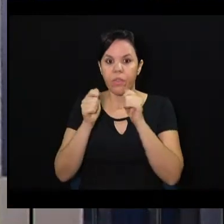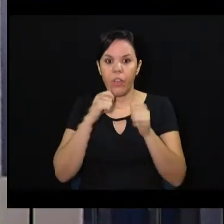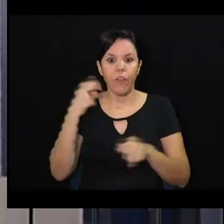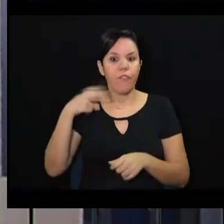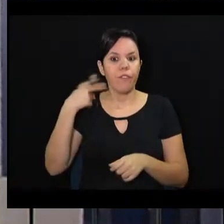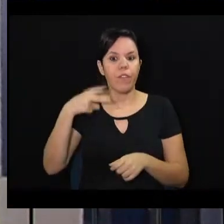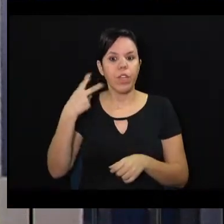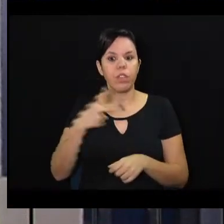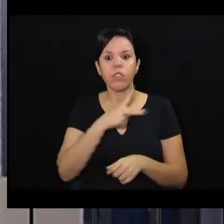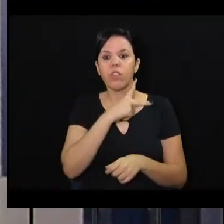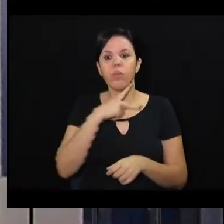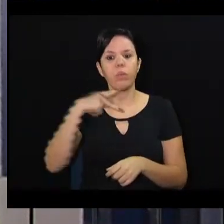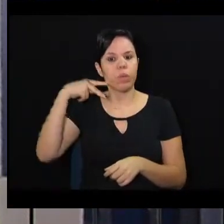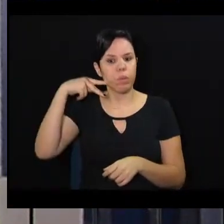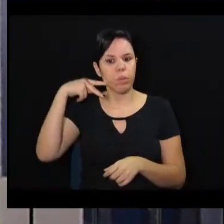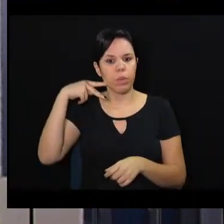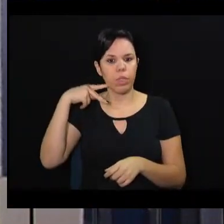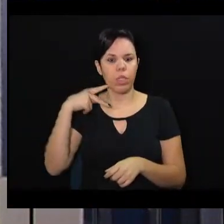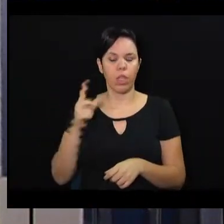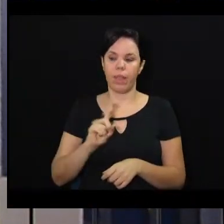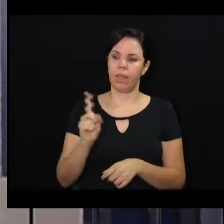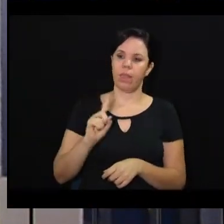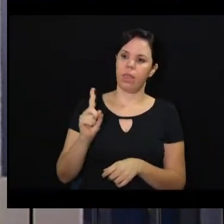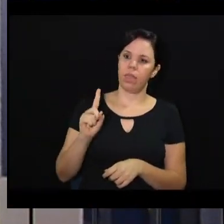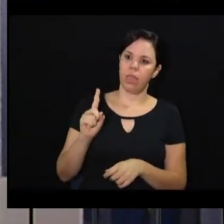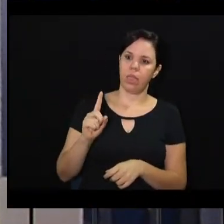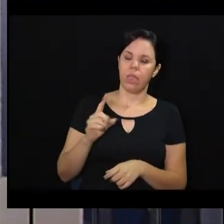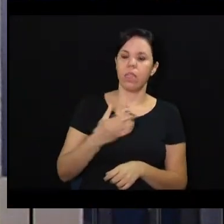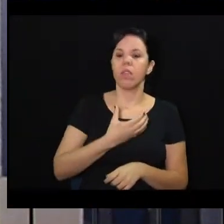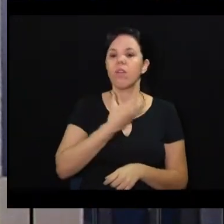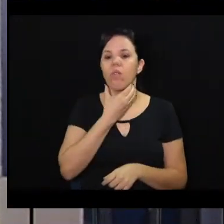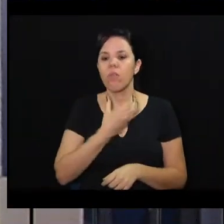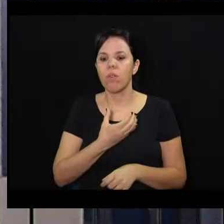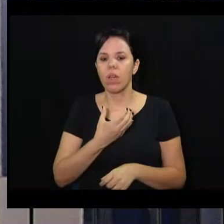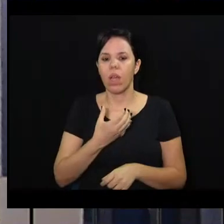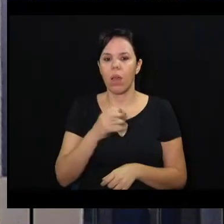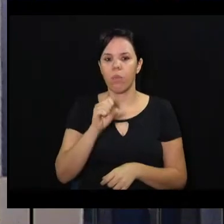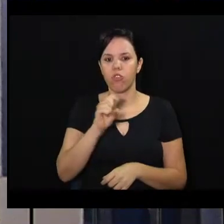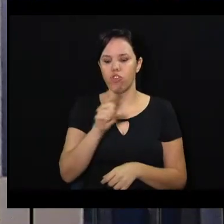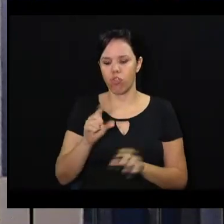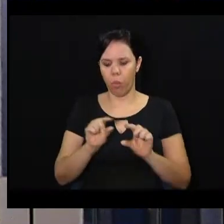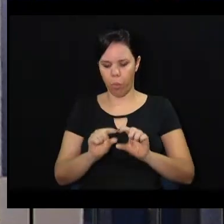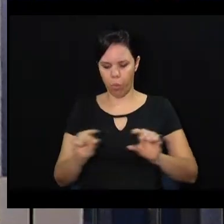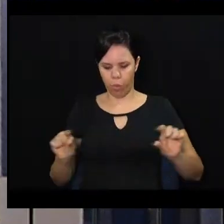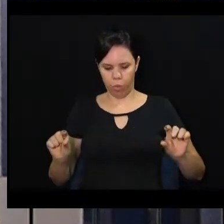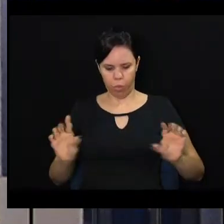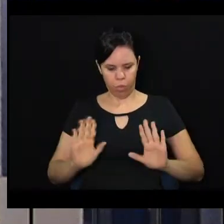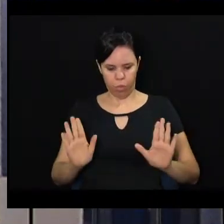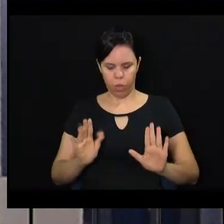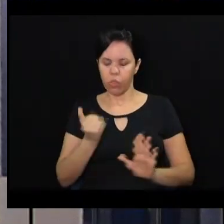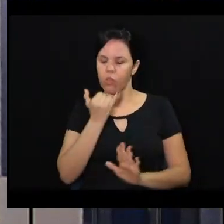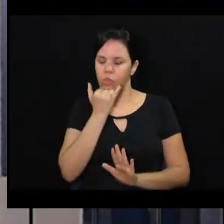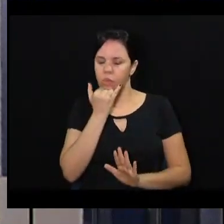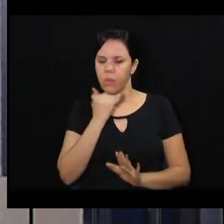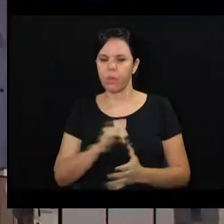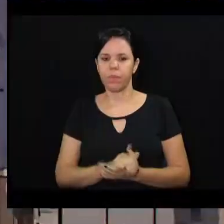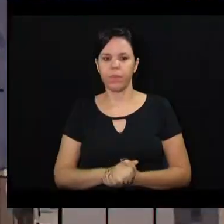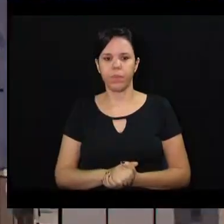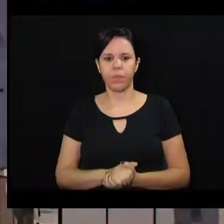vereador Permínio Monteiro e não com o Cármeno de Souza, como saiu aí no GC do Nome, então peço